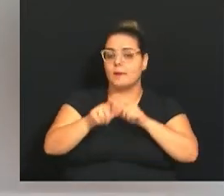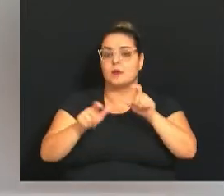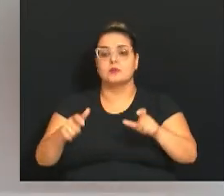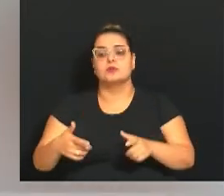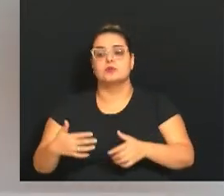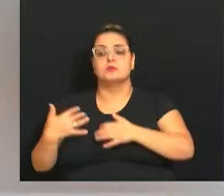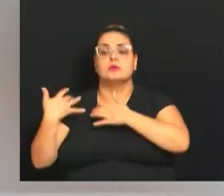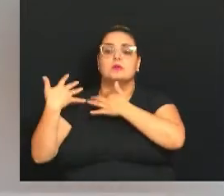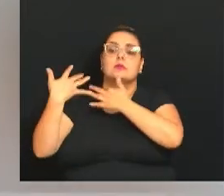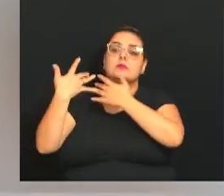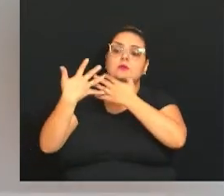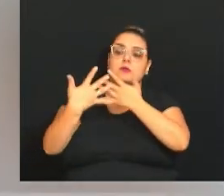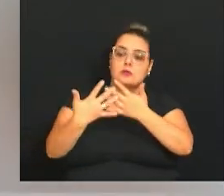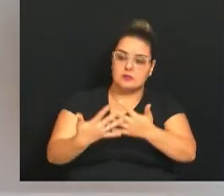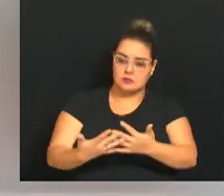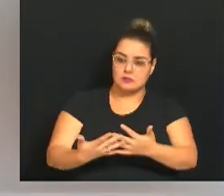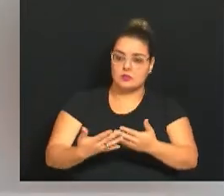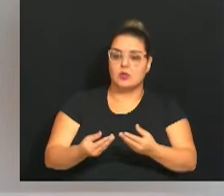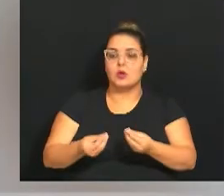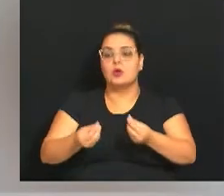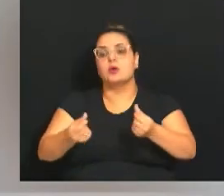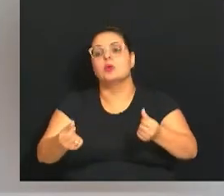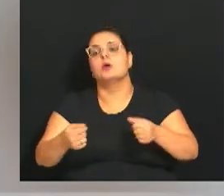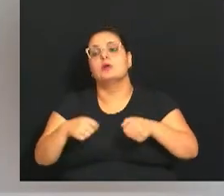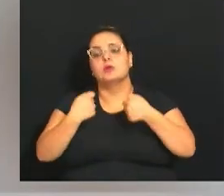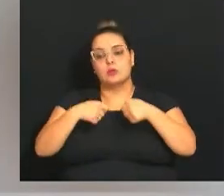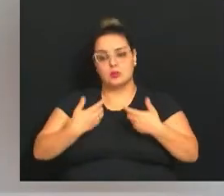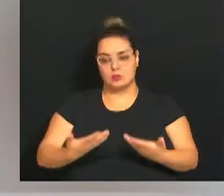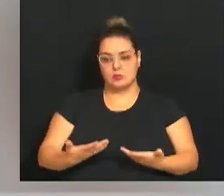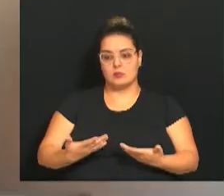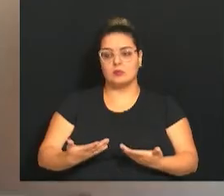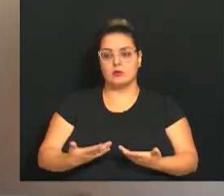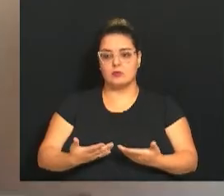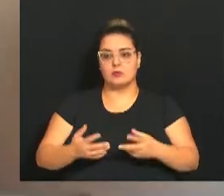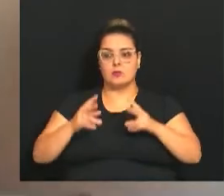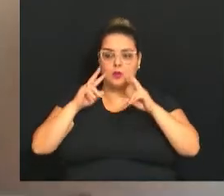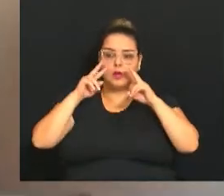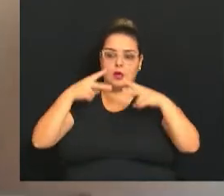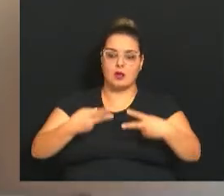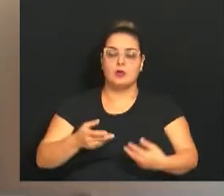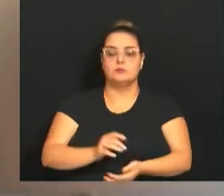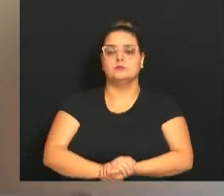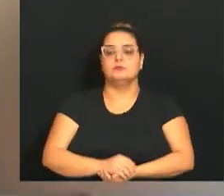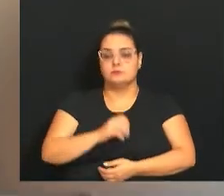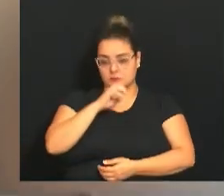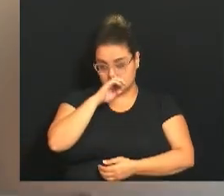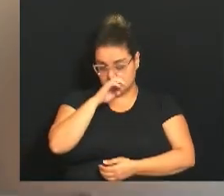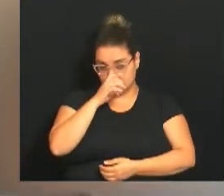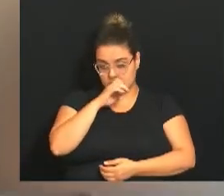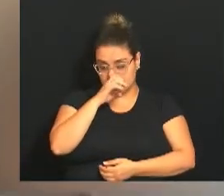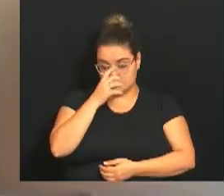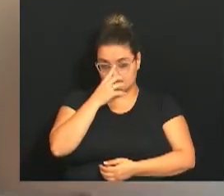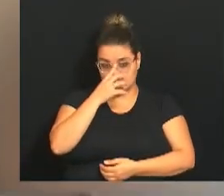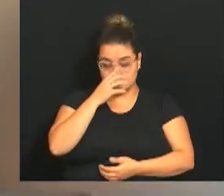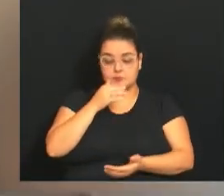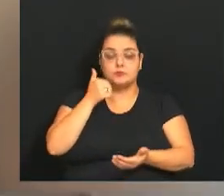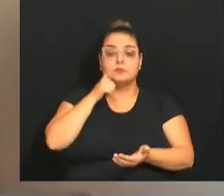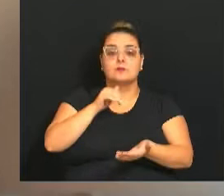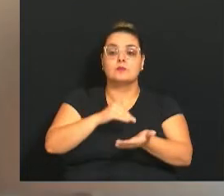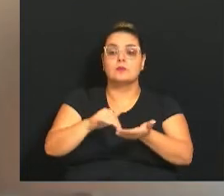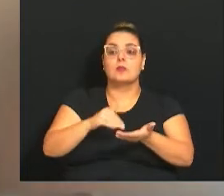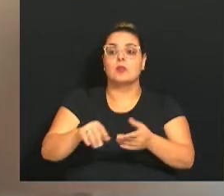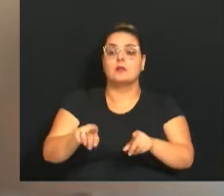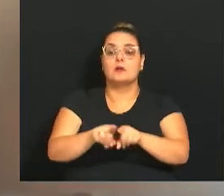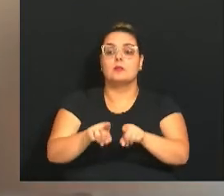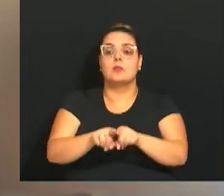anos tido as qualificações necessárias que precisam ser reconhecidas. Além da secretária, quem também argumentou foi o